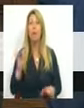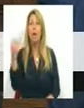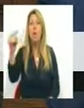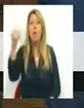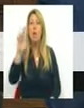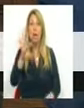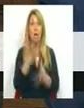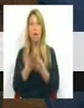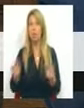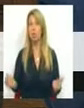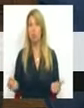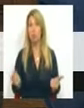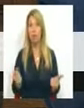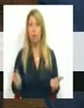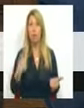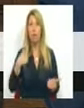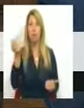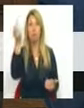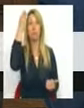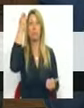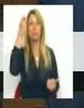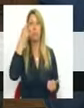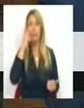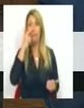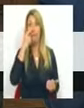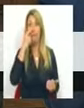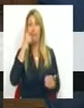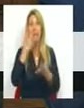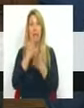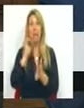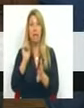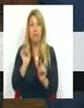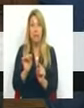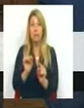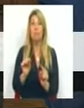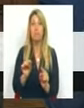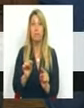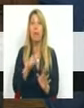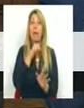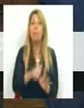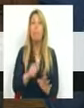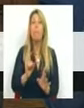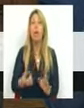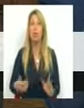Esta é a única solução que se nos ocorreu até à data que permite